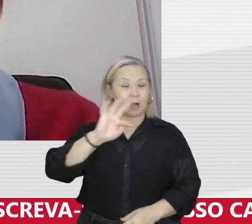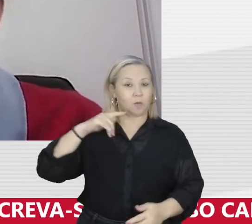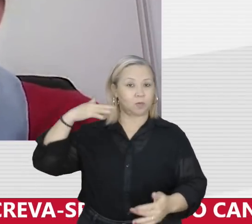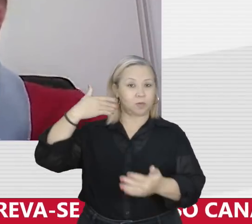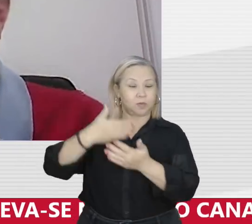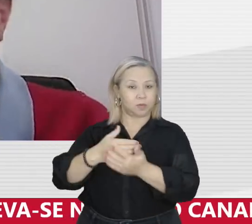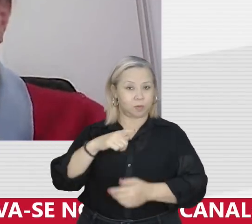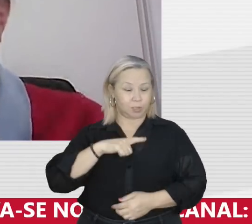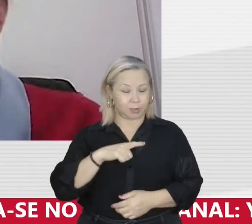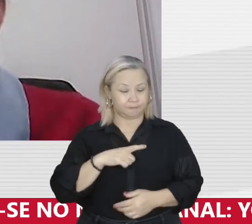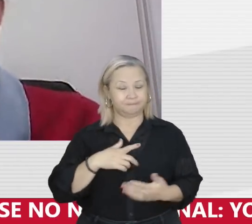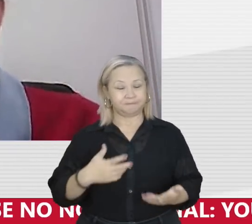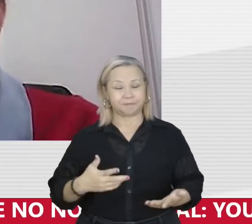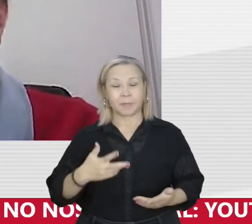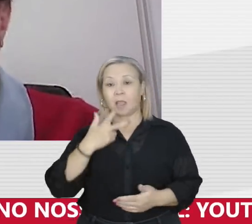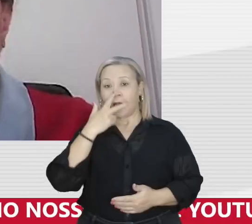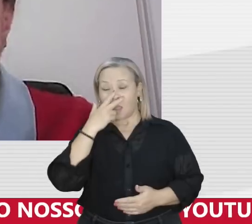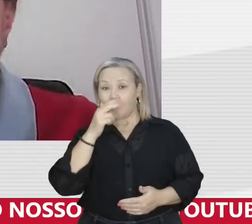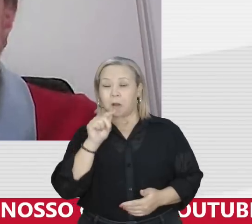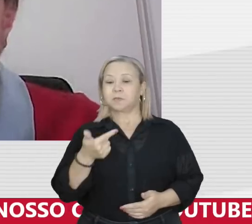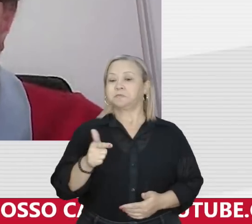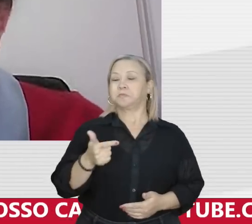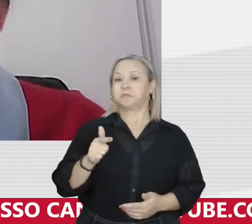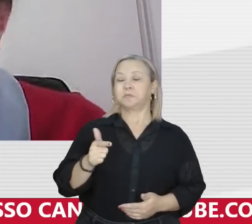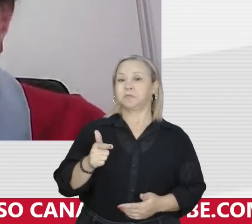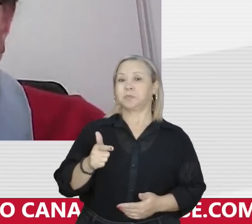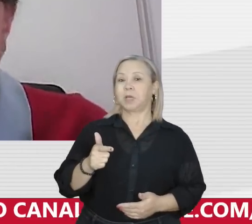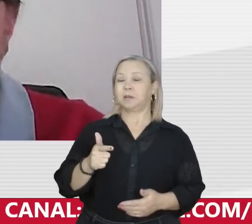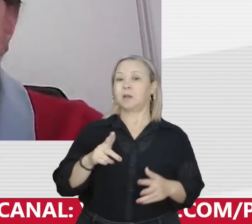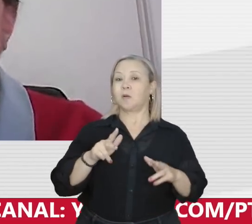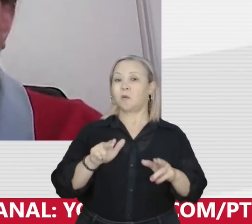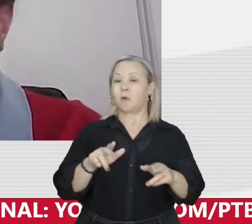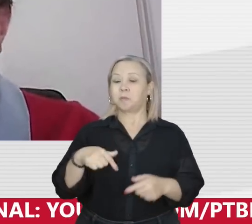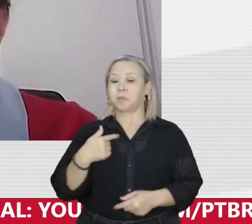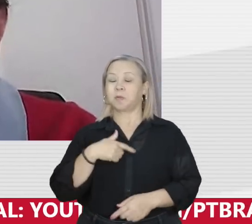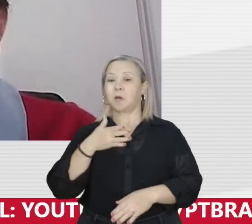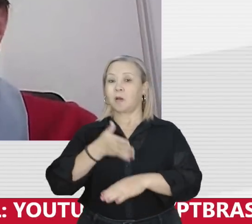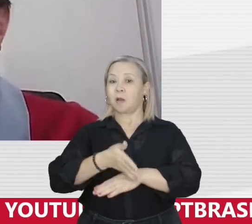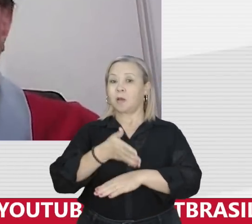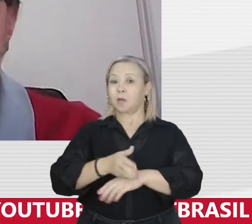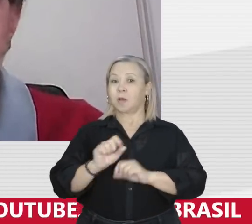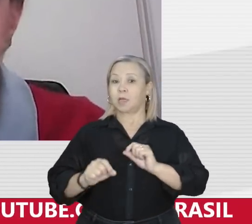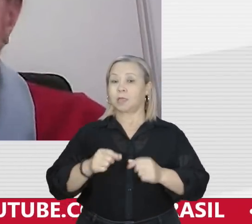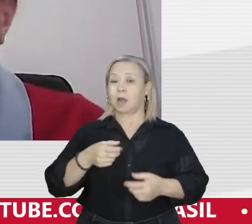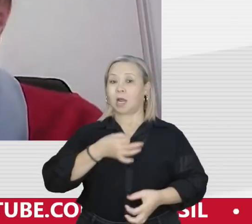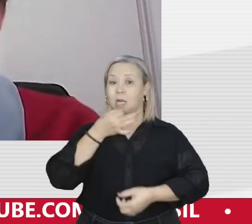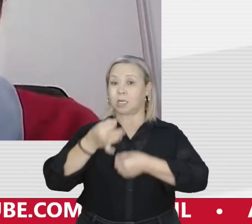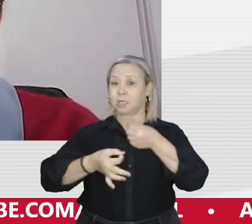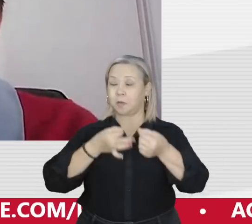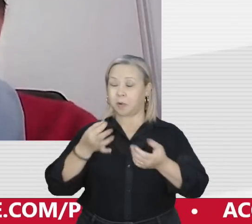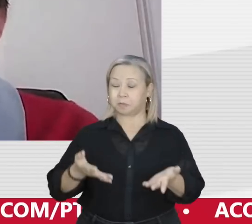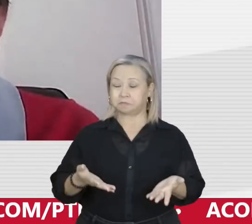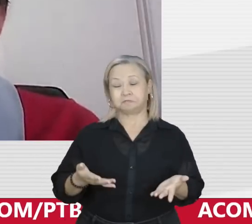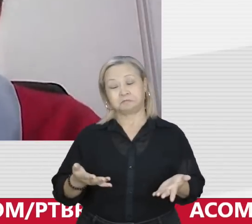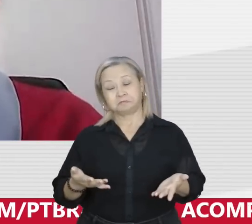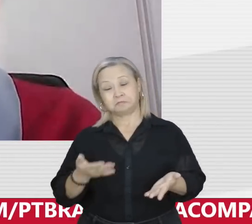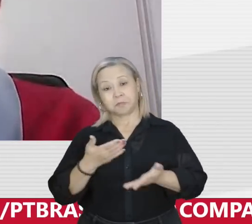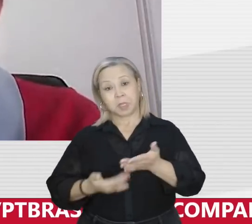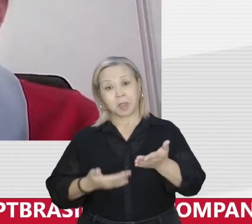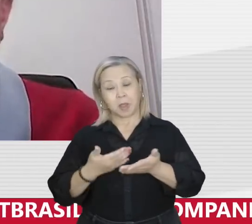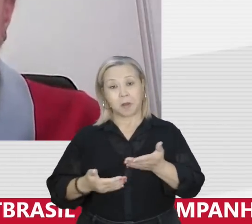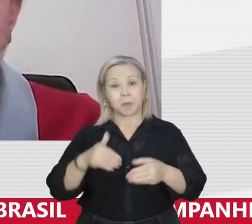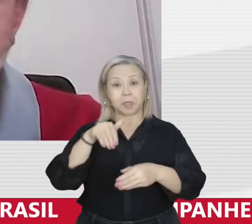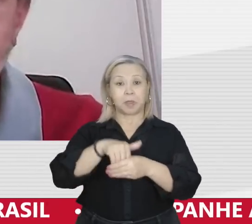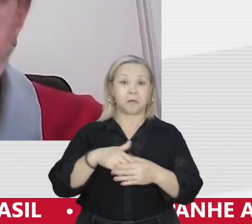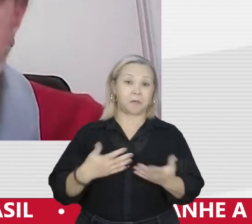acredito que não tem como a gente não entrar nessa polêmica. Mas vai perder voto. Não é um problema